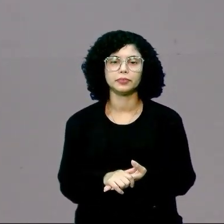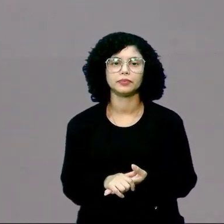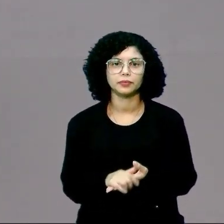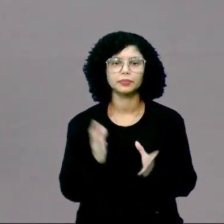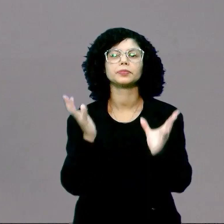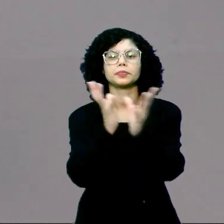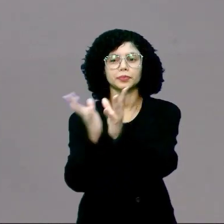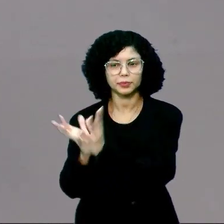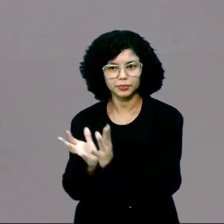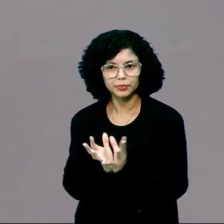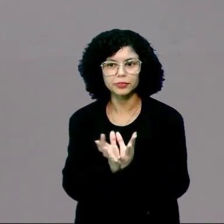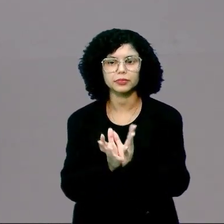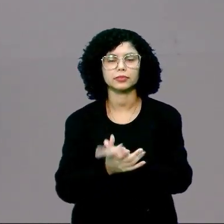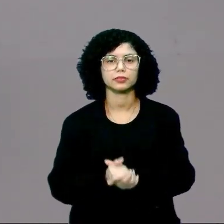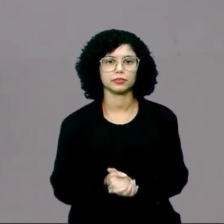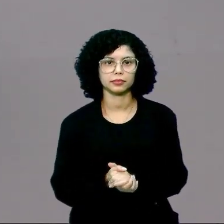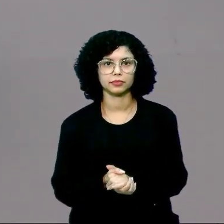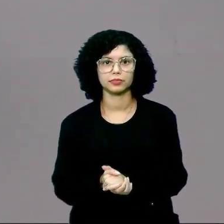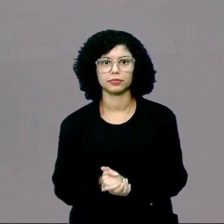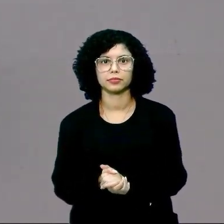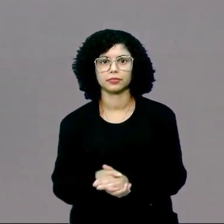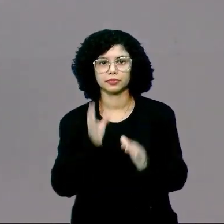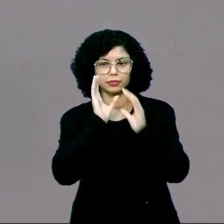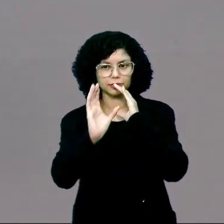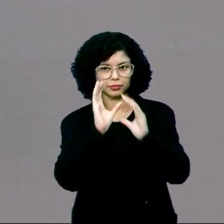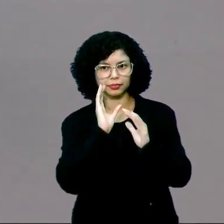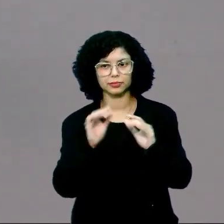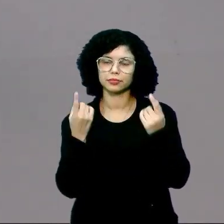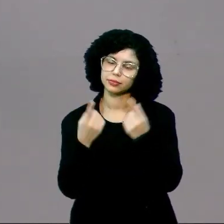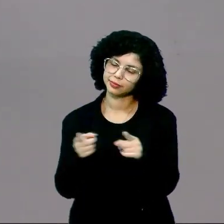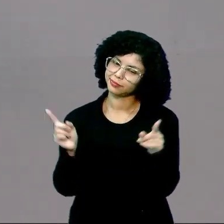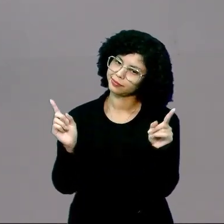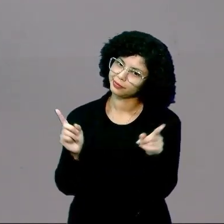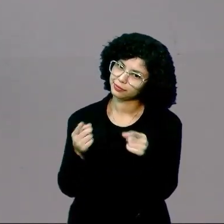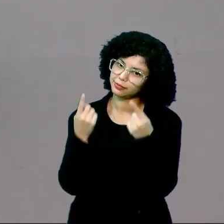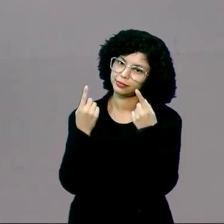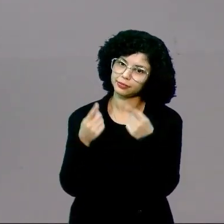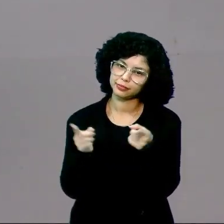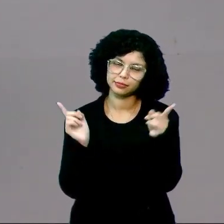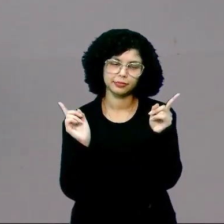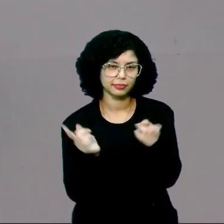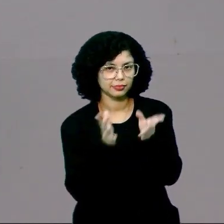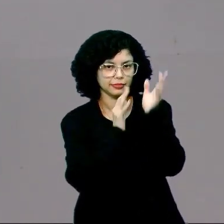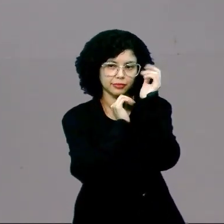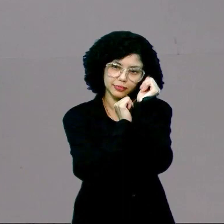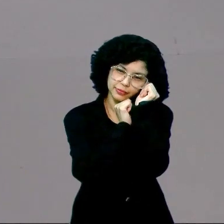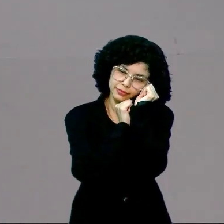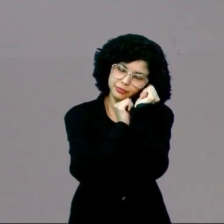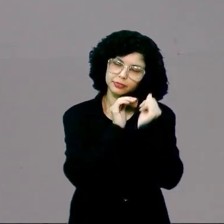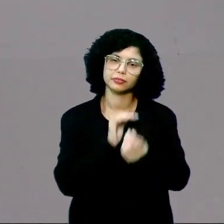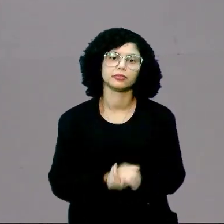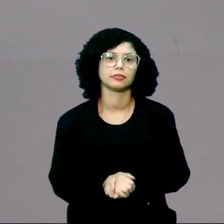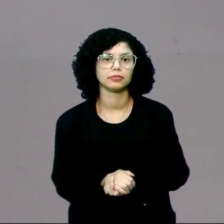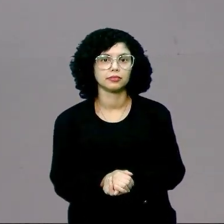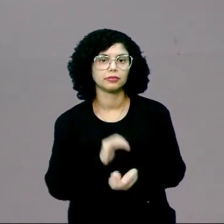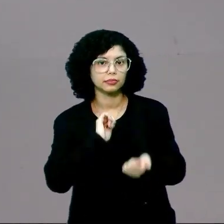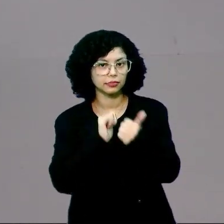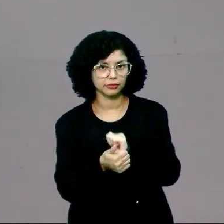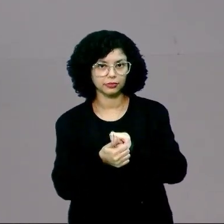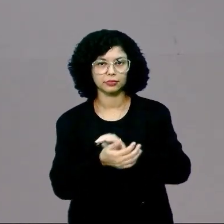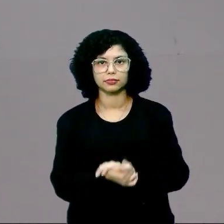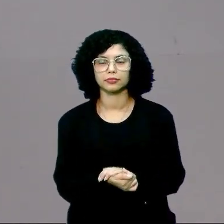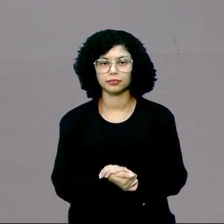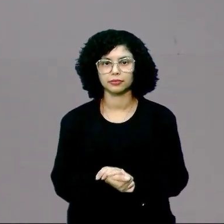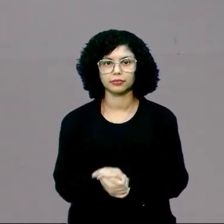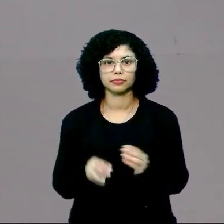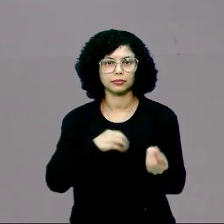De grupo, as cantigas de niná, ou seja, essas atividades mais esportivas,